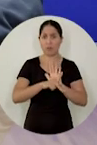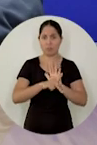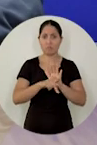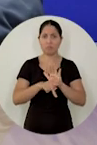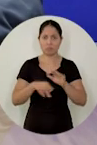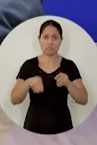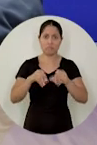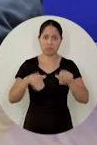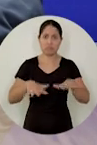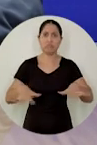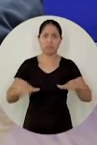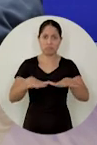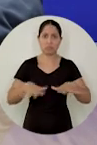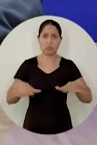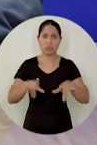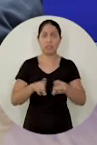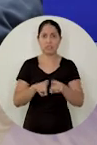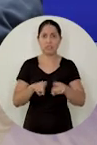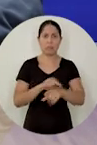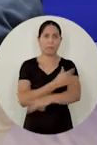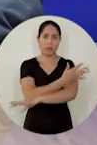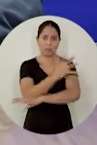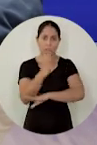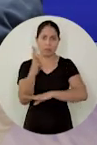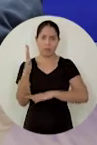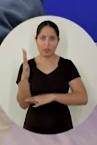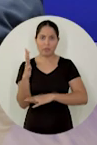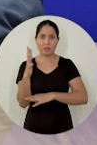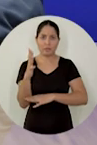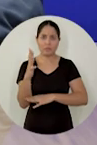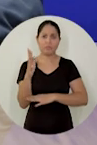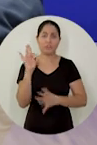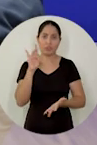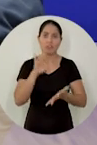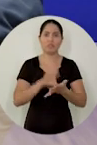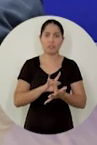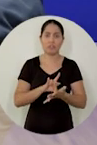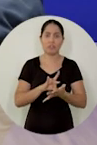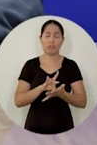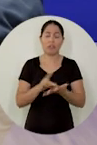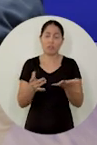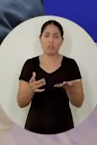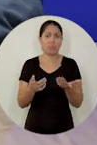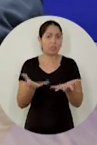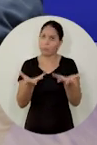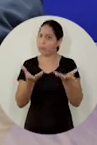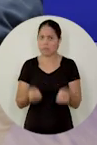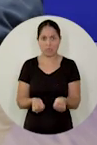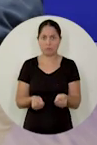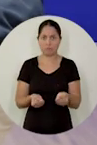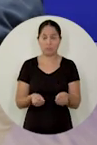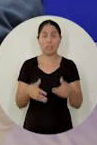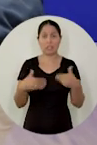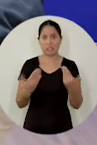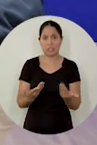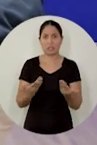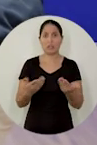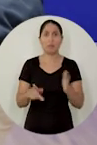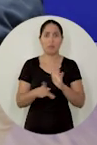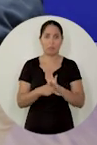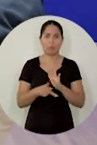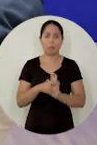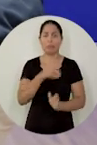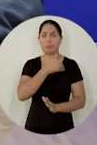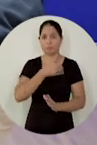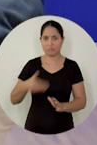meio ambiente equilibrado e protegido, onde sempre é destacado o risco inerente, o que é inadmissível em um Estado democrático de